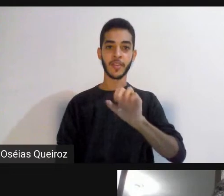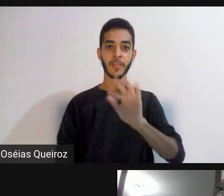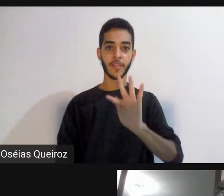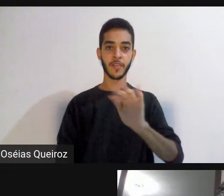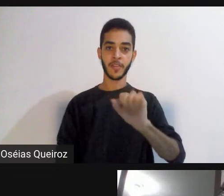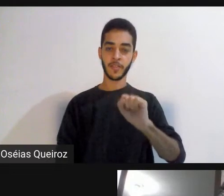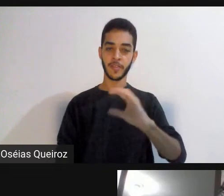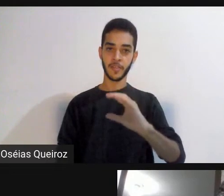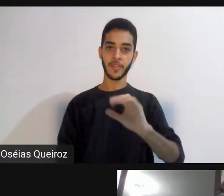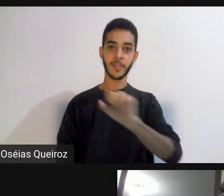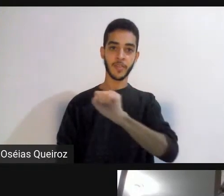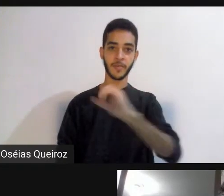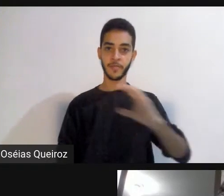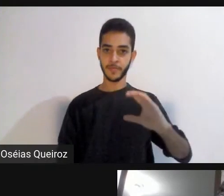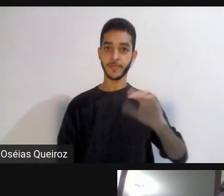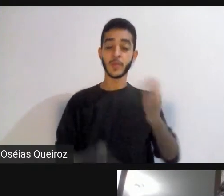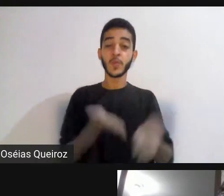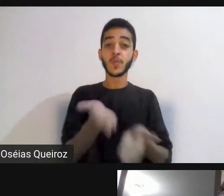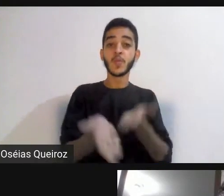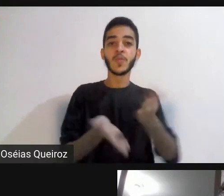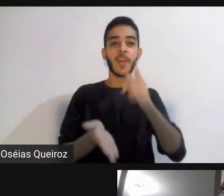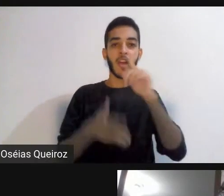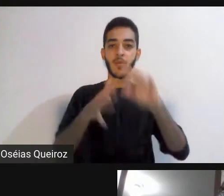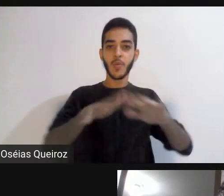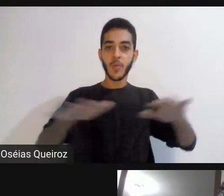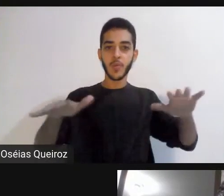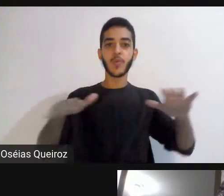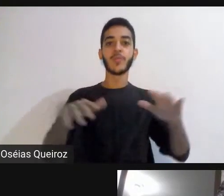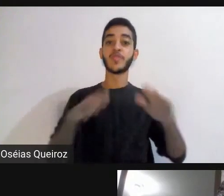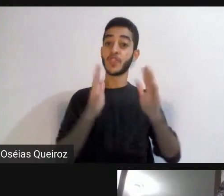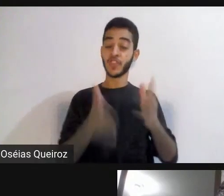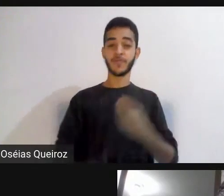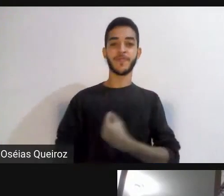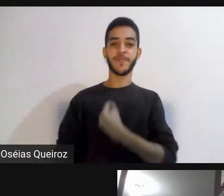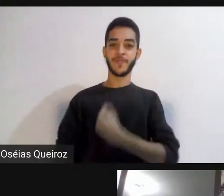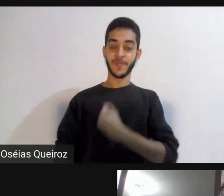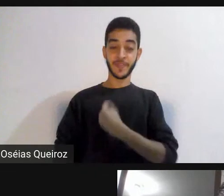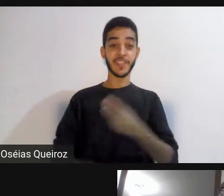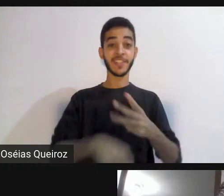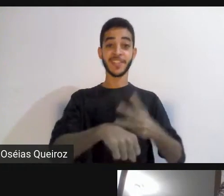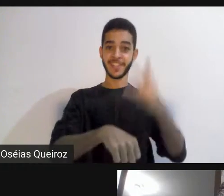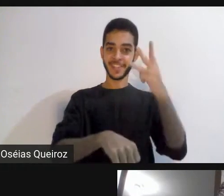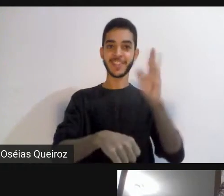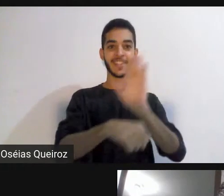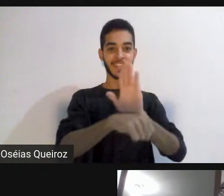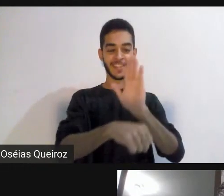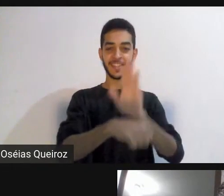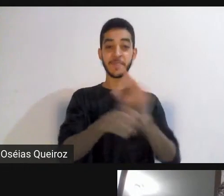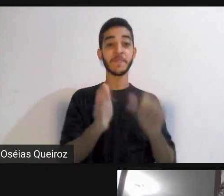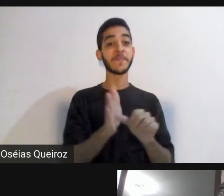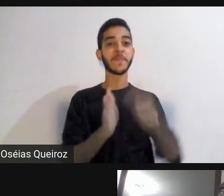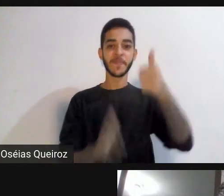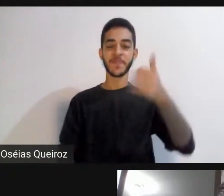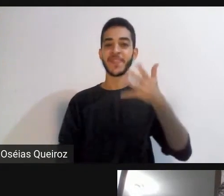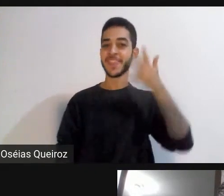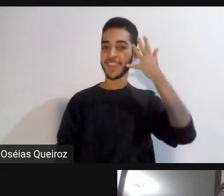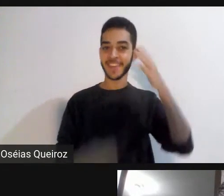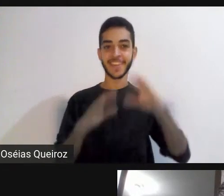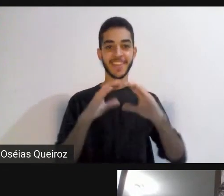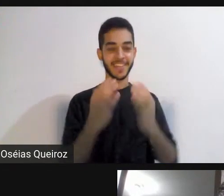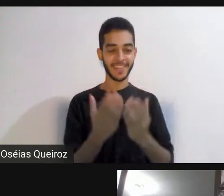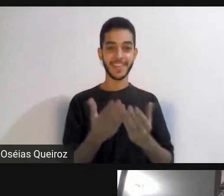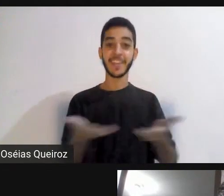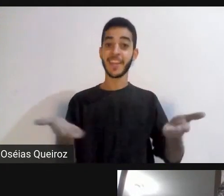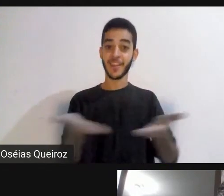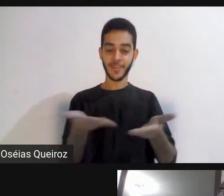Laboratório de Moluscos Marinhos. Ele já esteve hoje conosco às 3 da tarde, foi a primeira palestra do dia, e agora está retornando